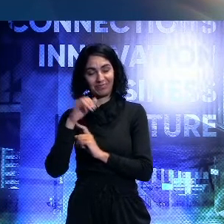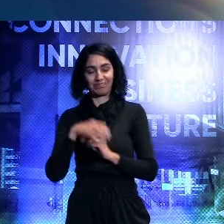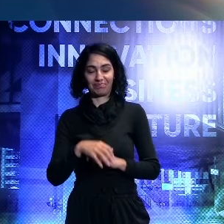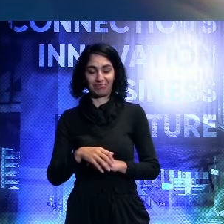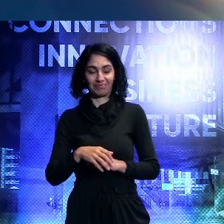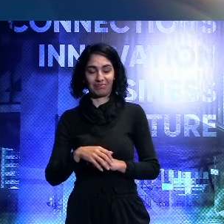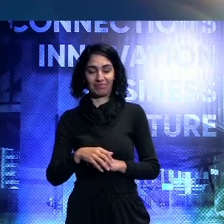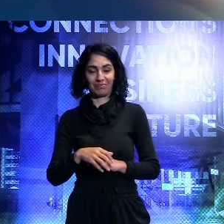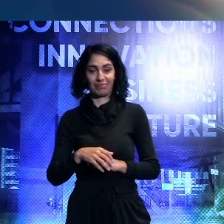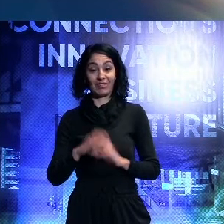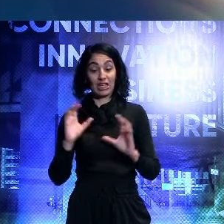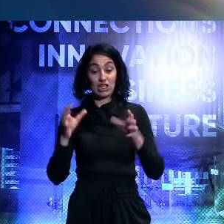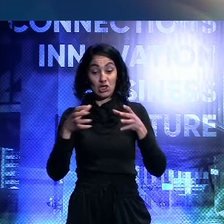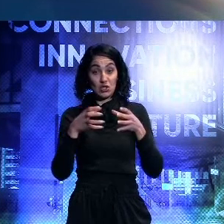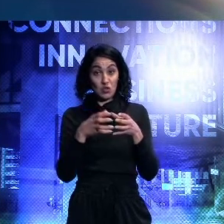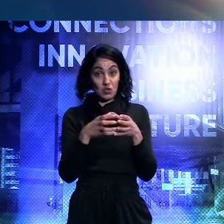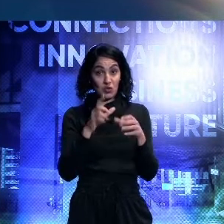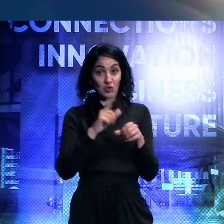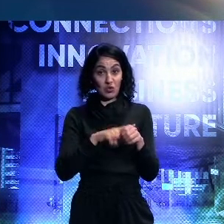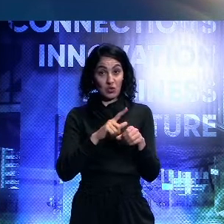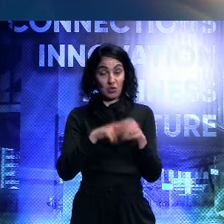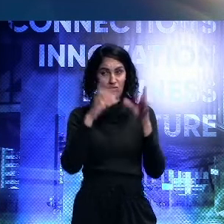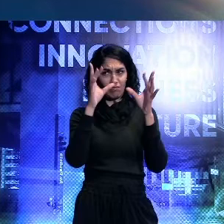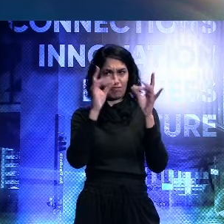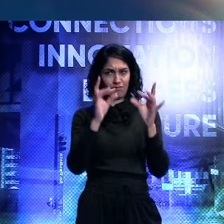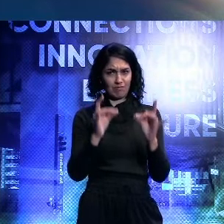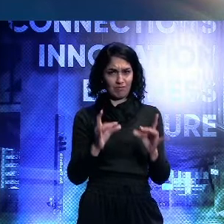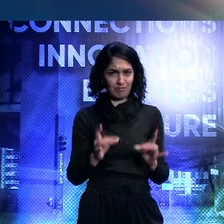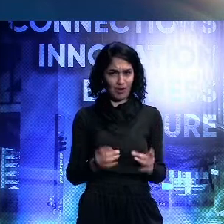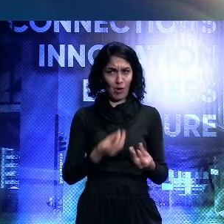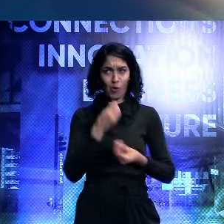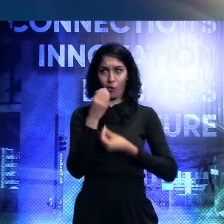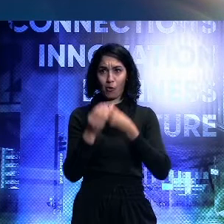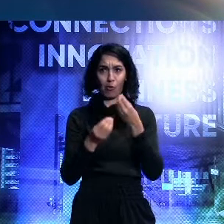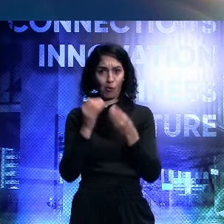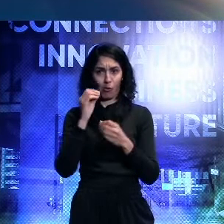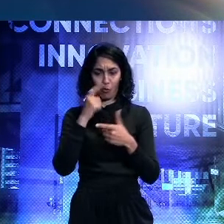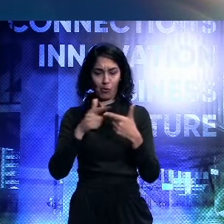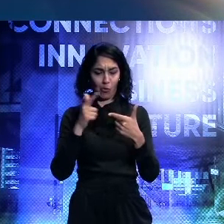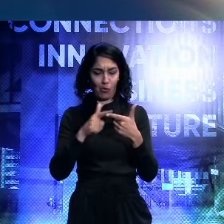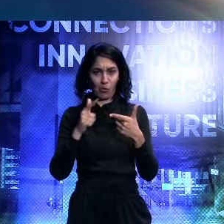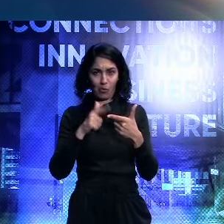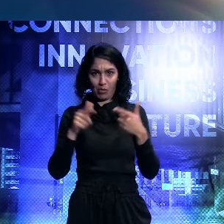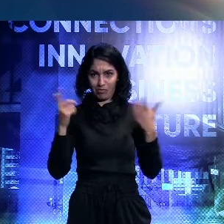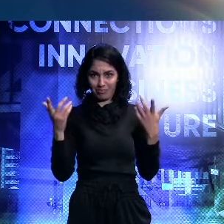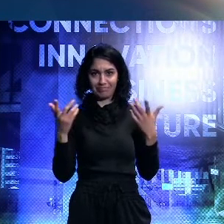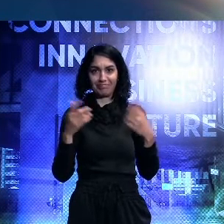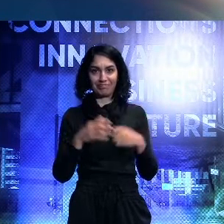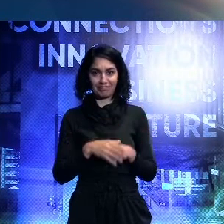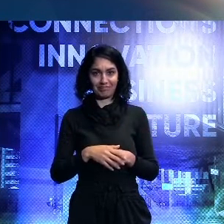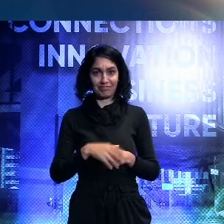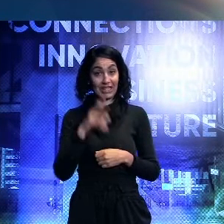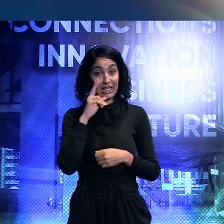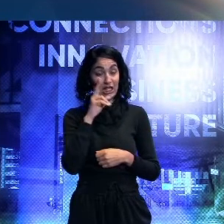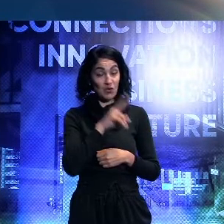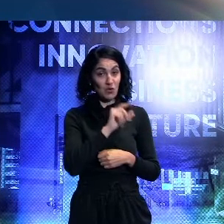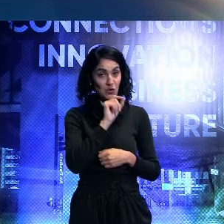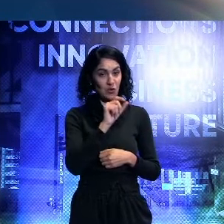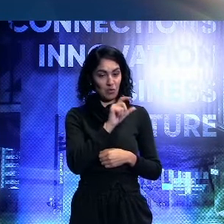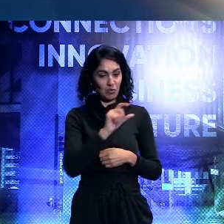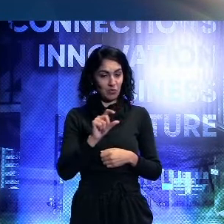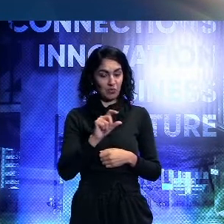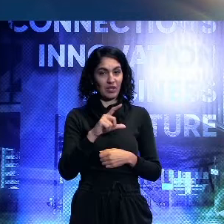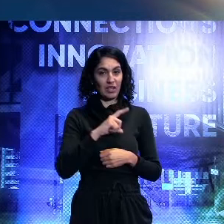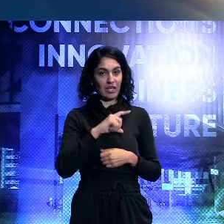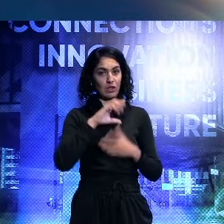se junta para começar a descrever o apocalipse. E aqui embaixo, deixa eu ter aqui, ó, tá vendo? Ó, marcadinho aqui, ó.